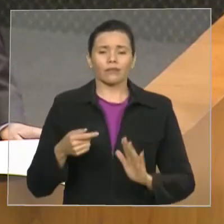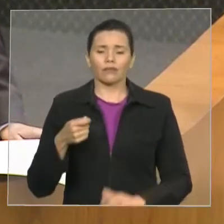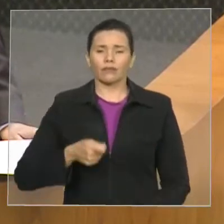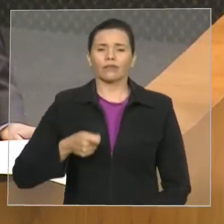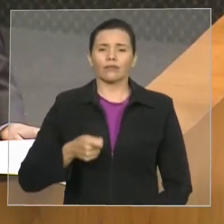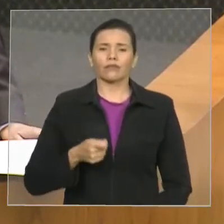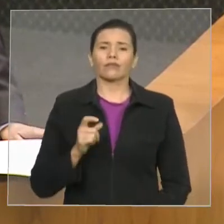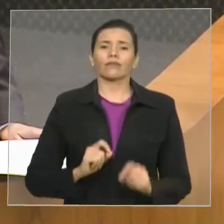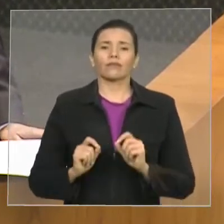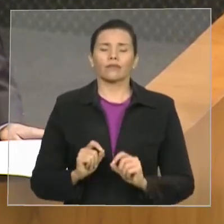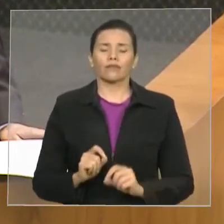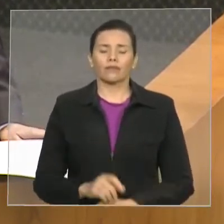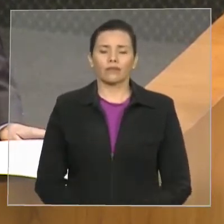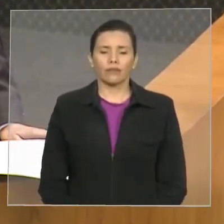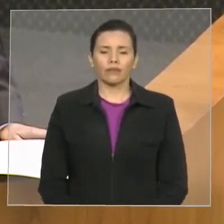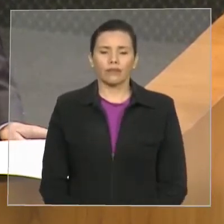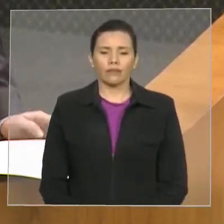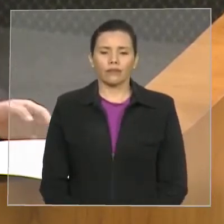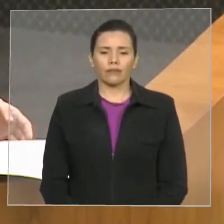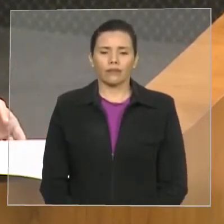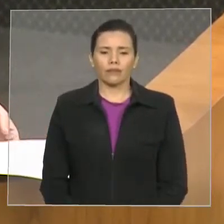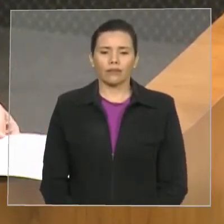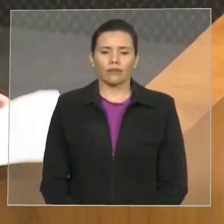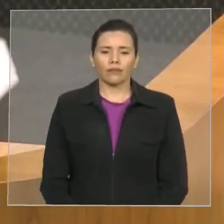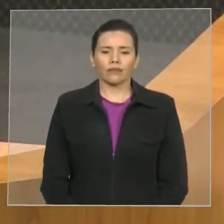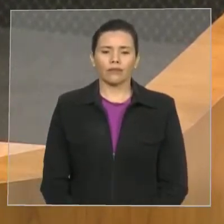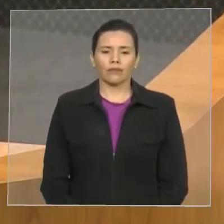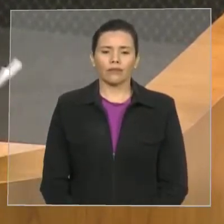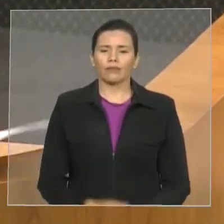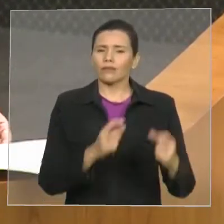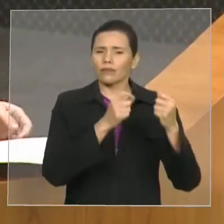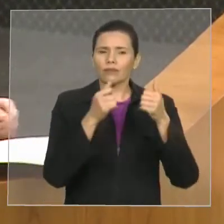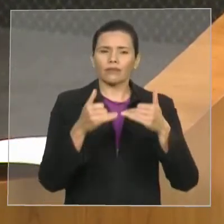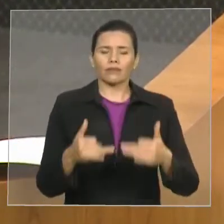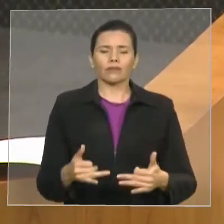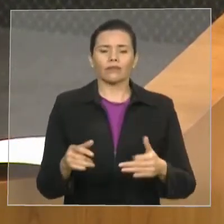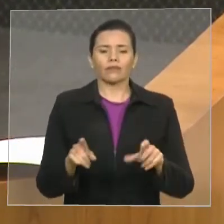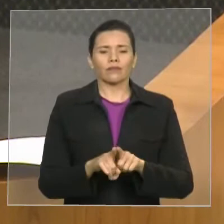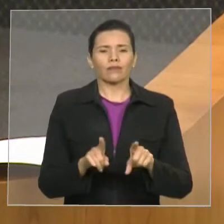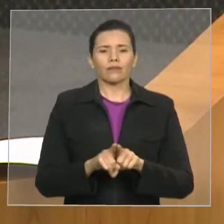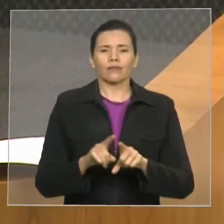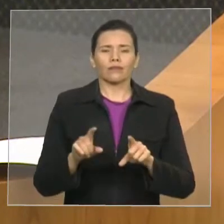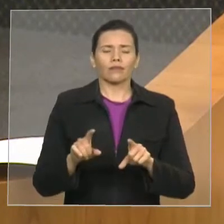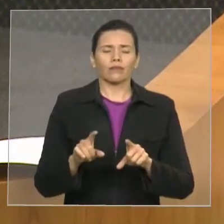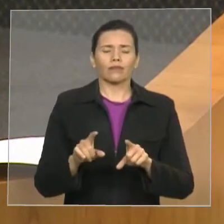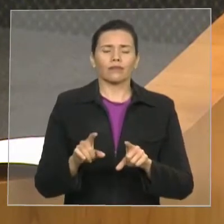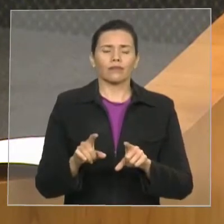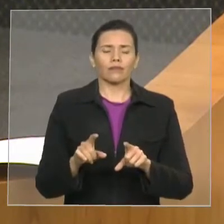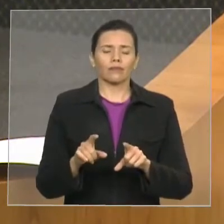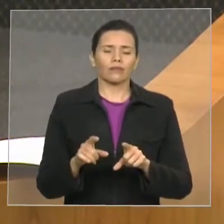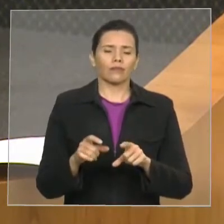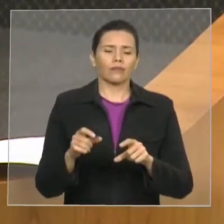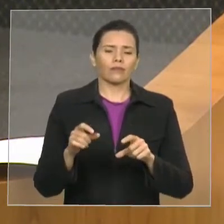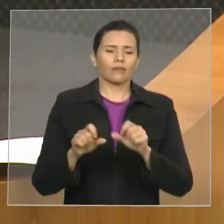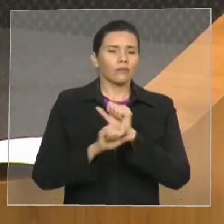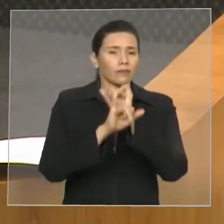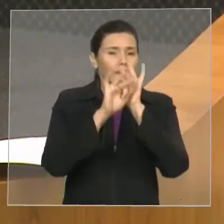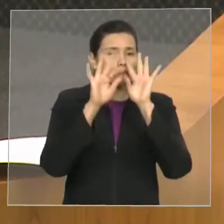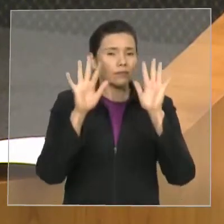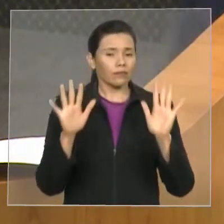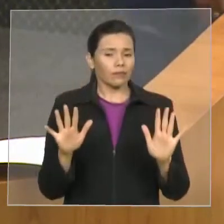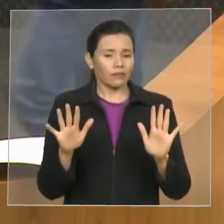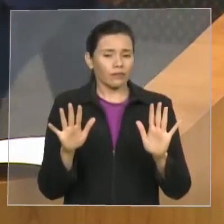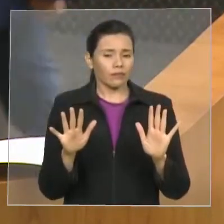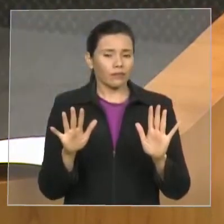obrigatoriedade de prestar informações ao Conselho Gestor do Fundo e retirou a obrigatoriedade